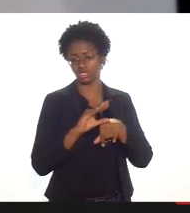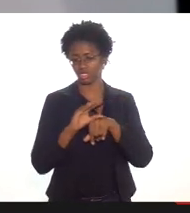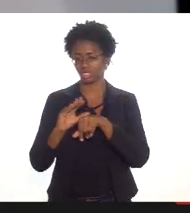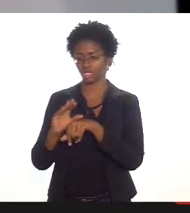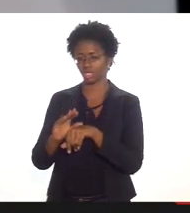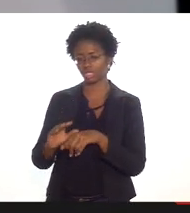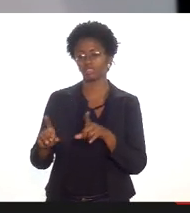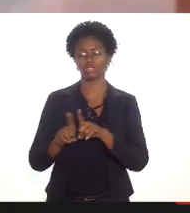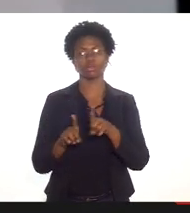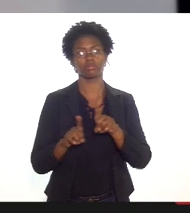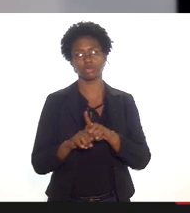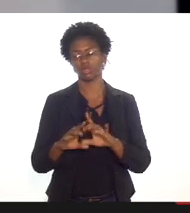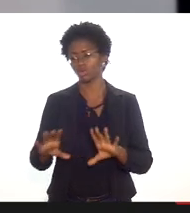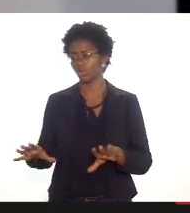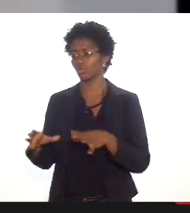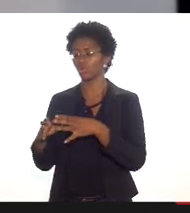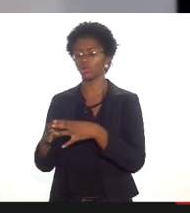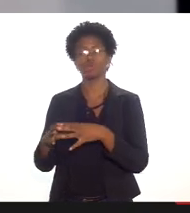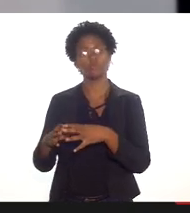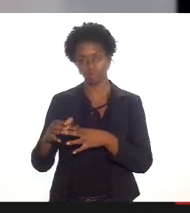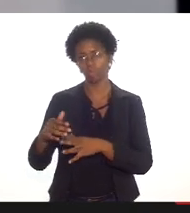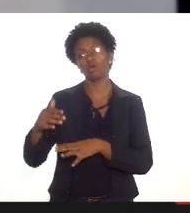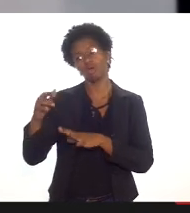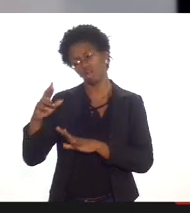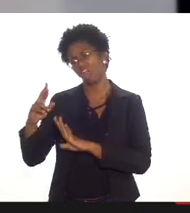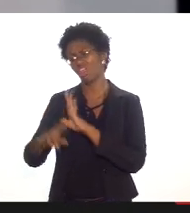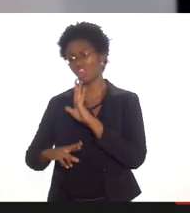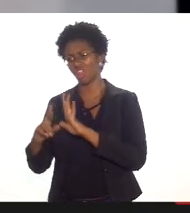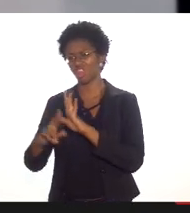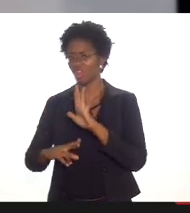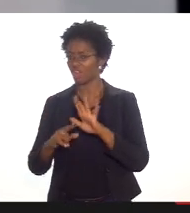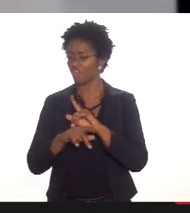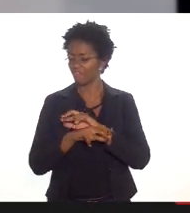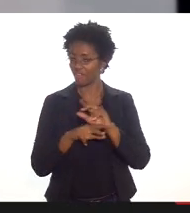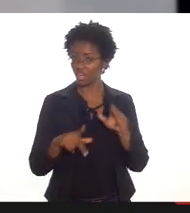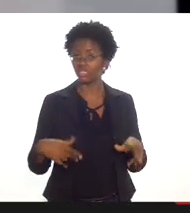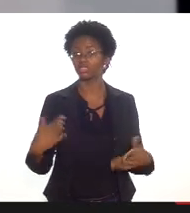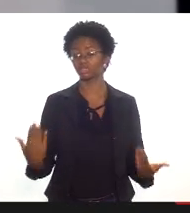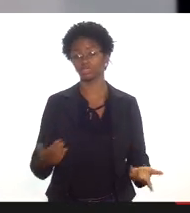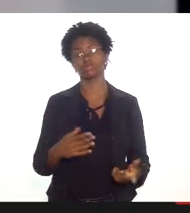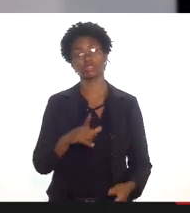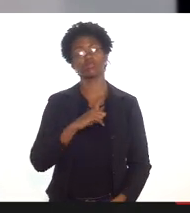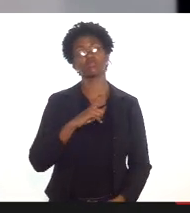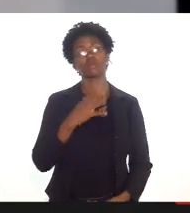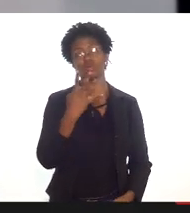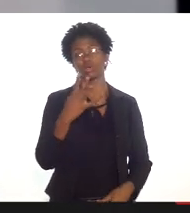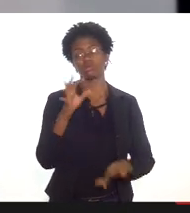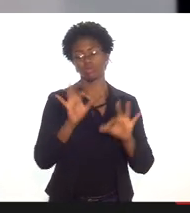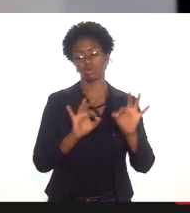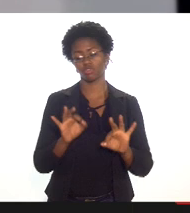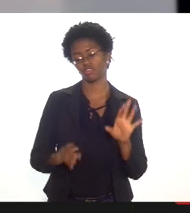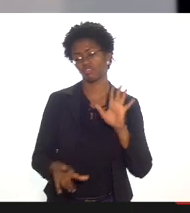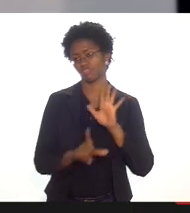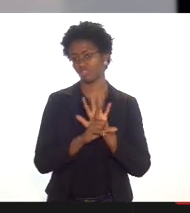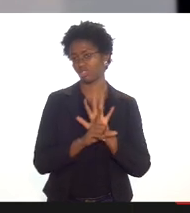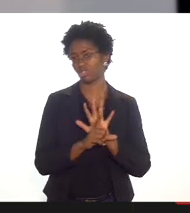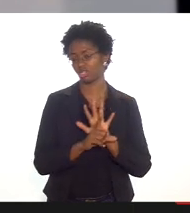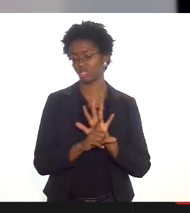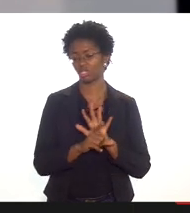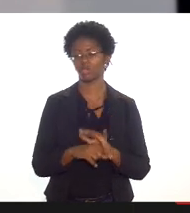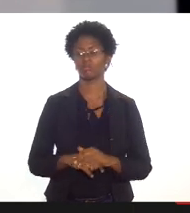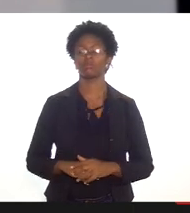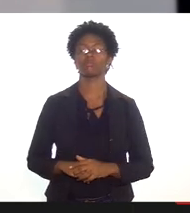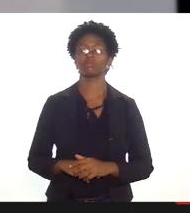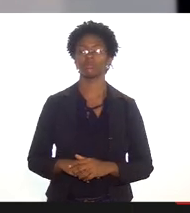de hospital, fizemos relatórios. Dali, nós extraímos 4 projetos de lei, 4